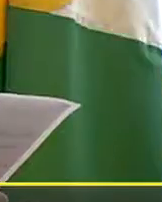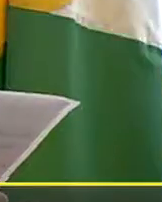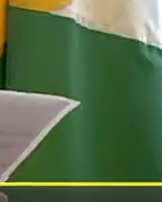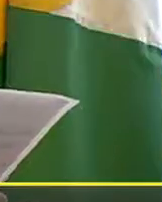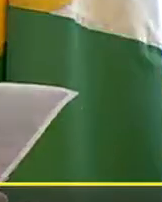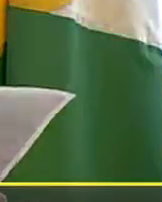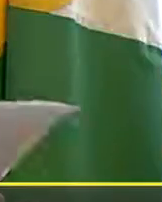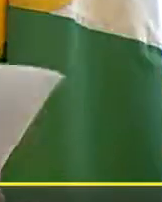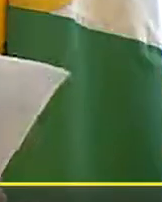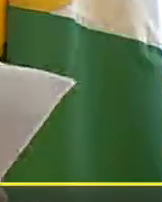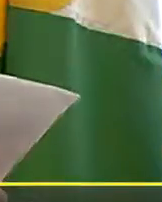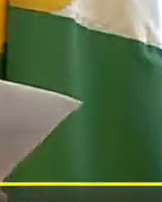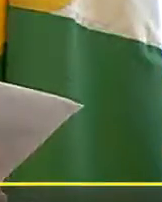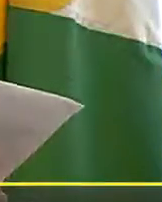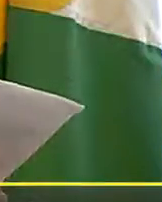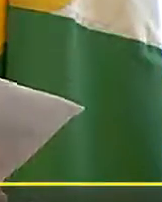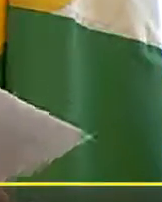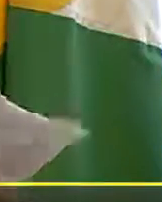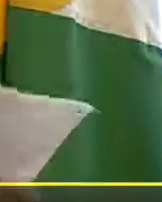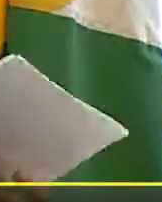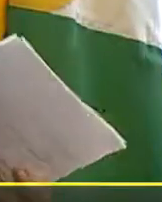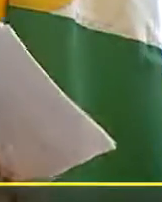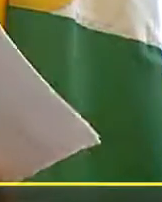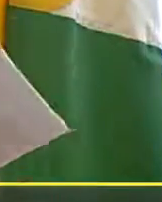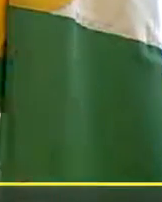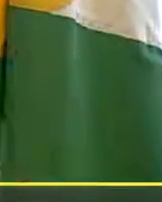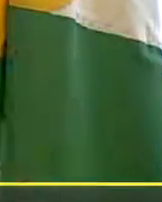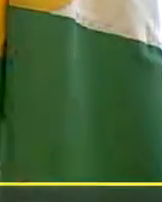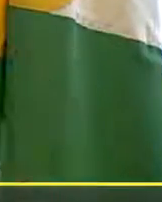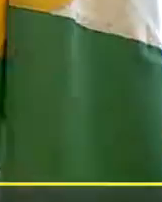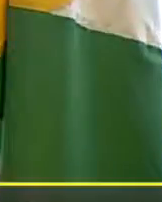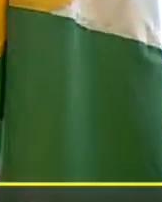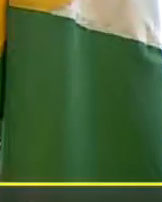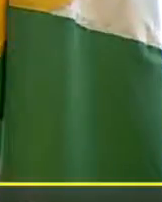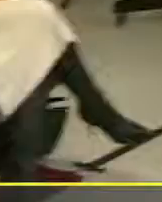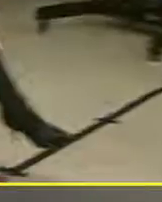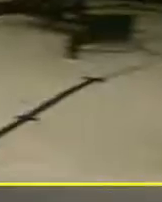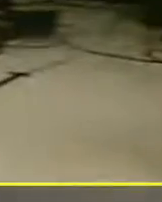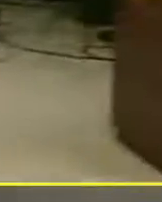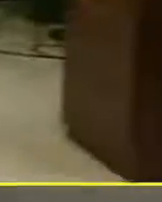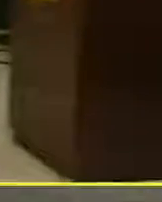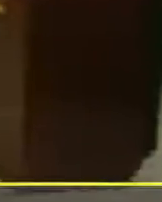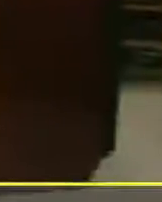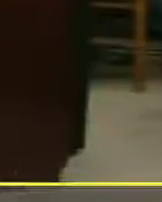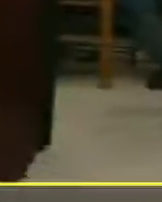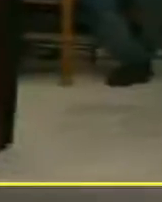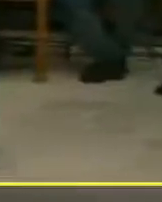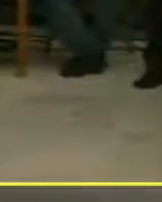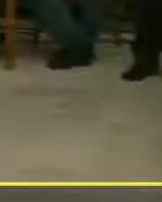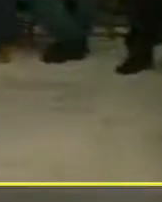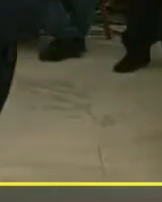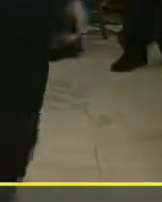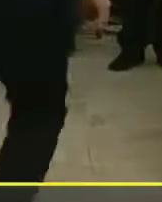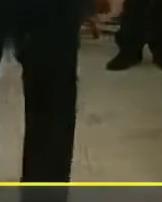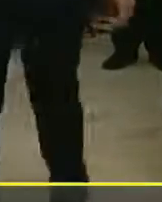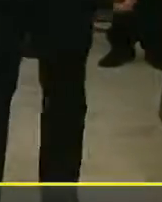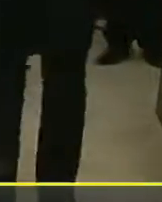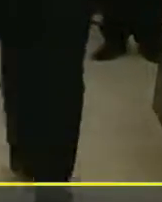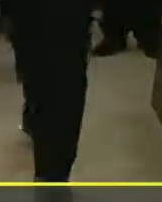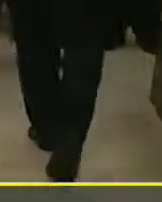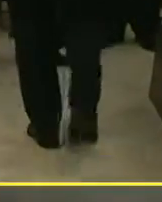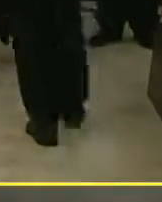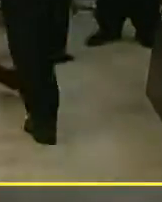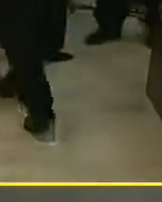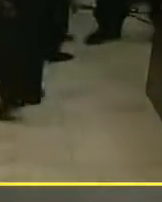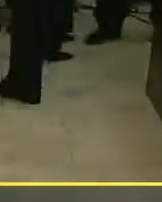e chamamos a fazer as suas considerações finais o deputado disep Jesus em seguida passaremos a palavra representação da mesa